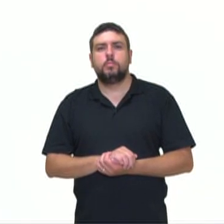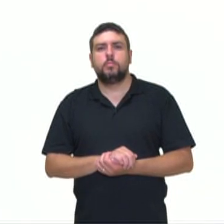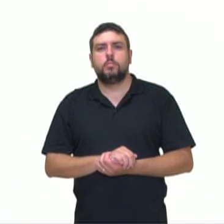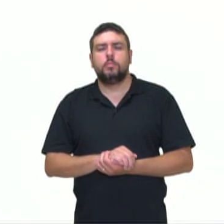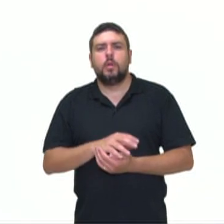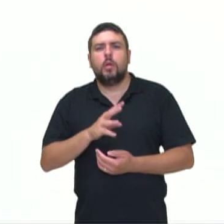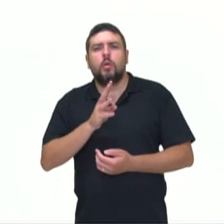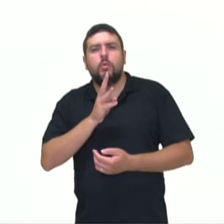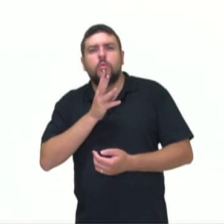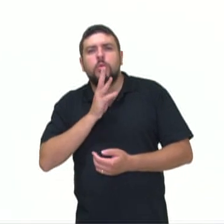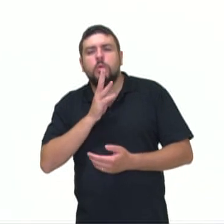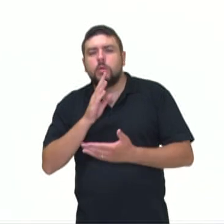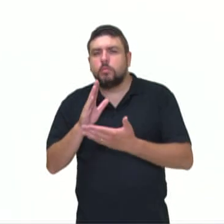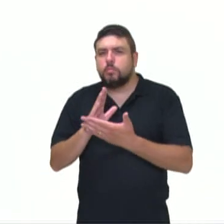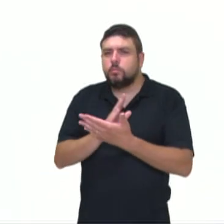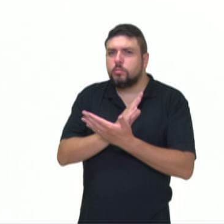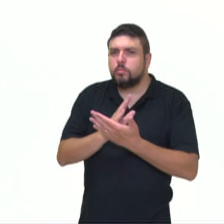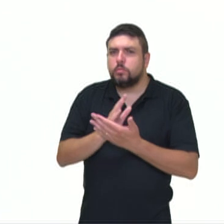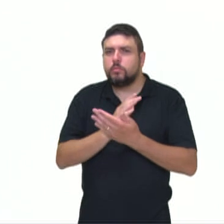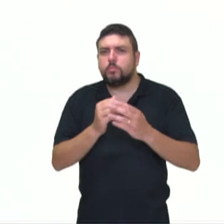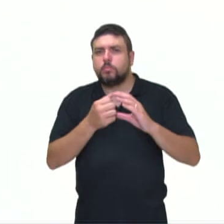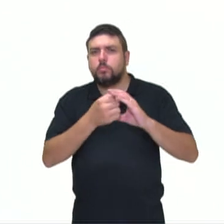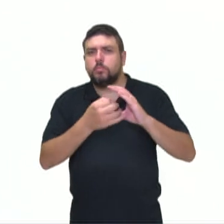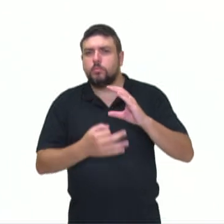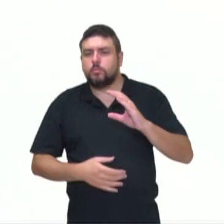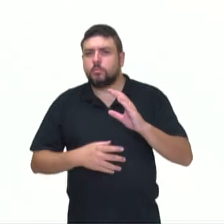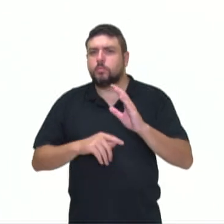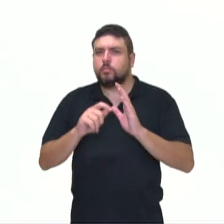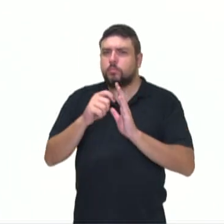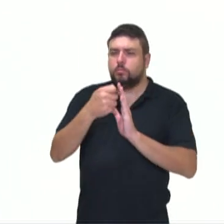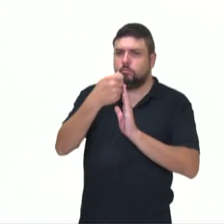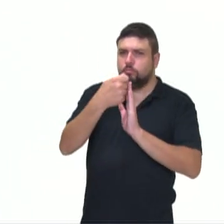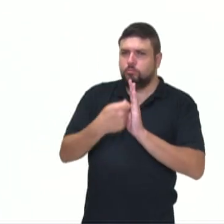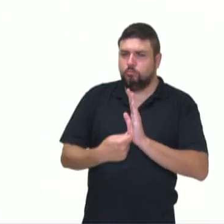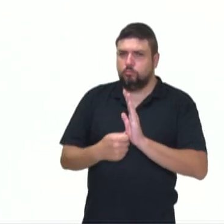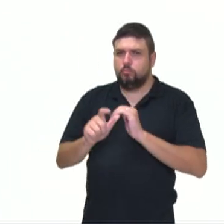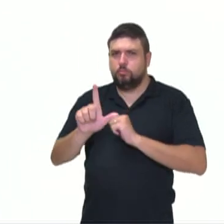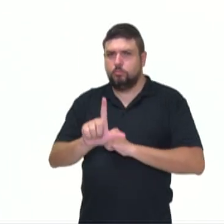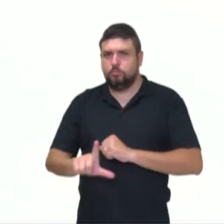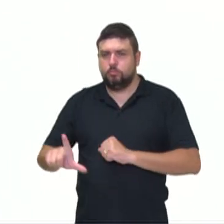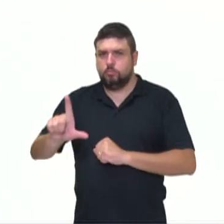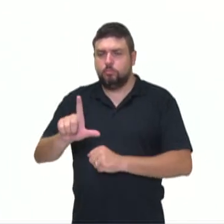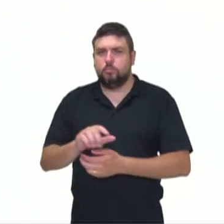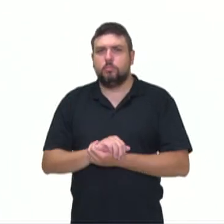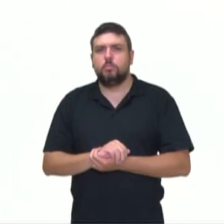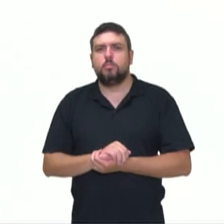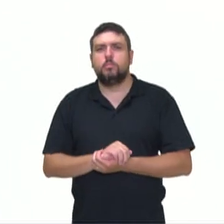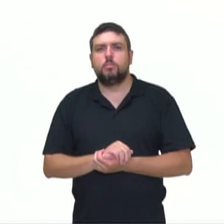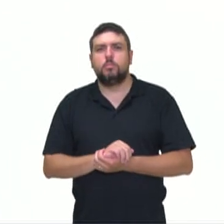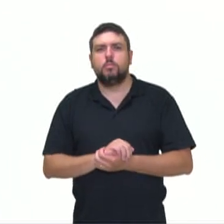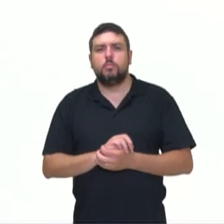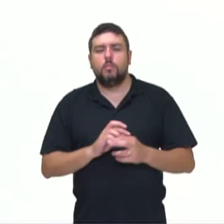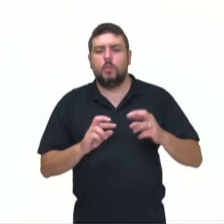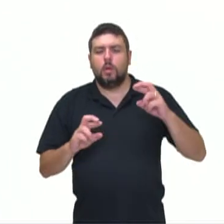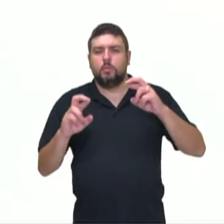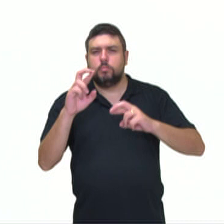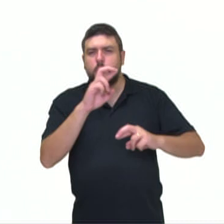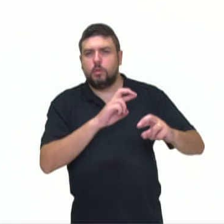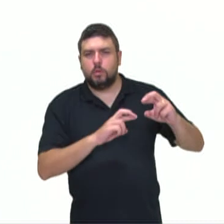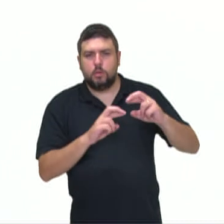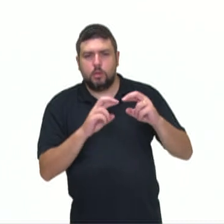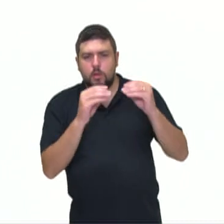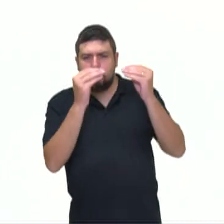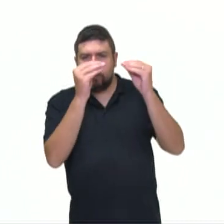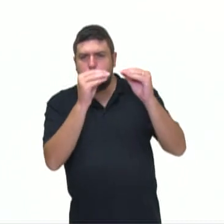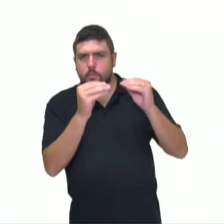algumas características dos textos literários e não literários, analisar a construção composicional e as